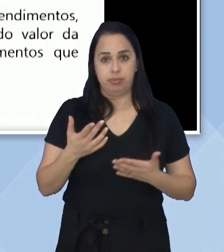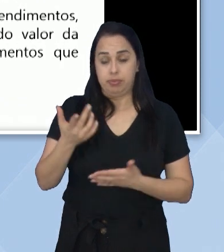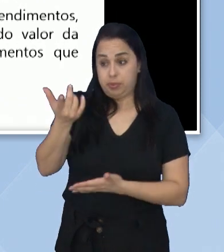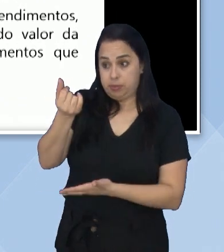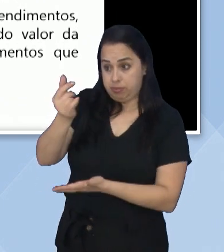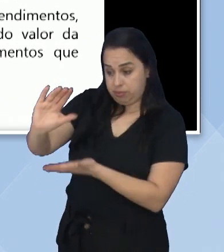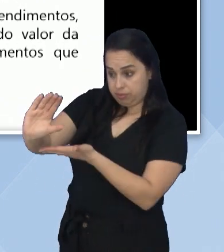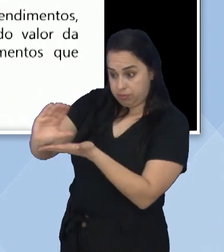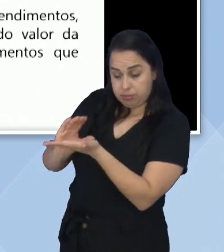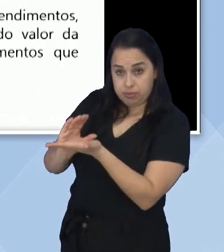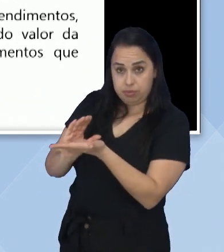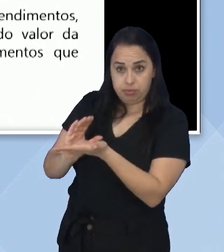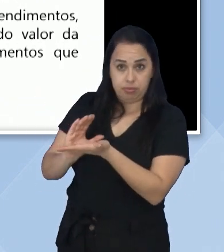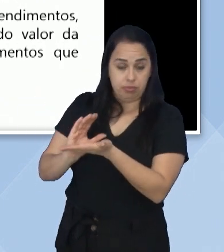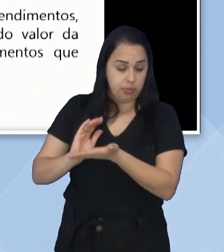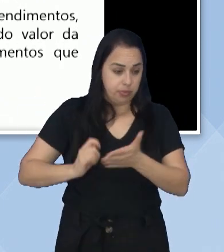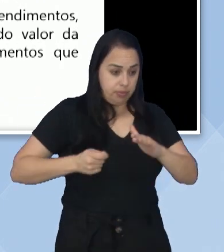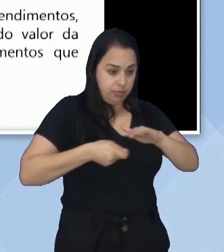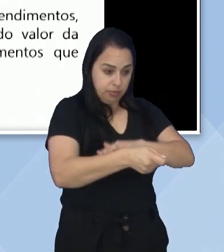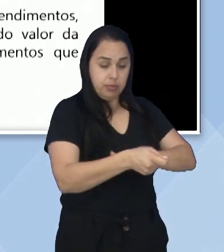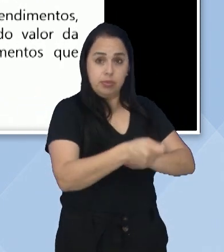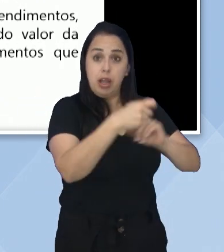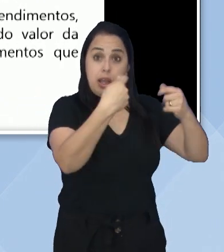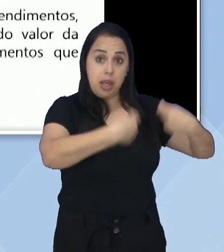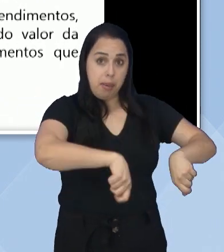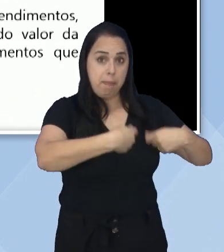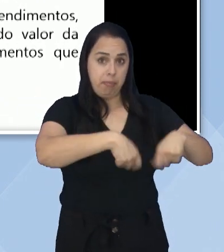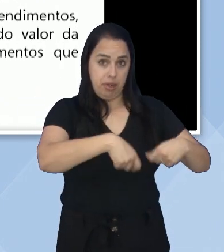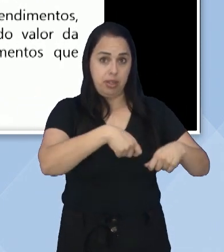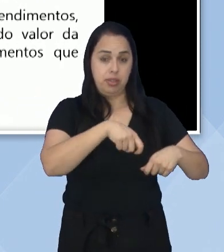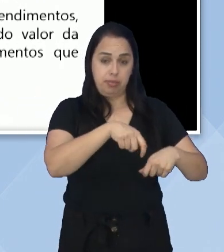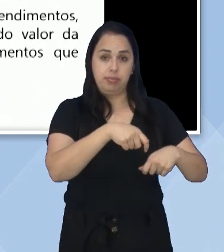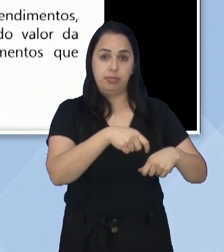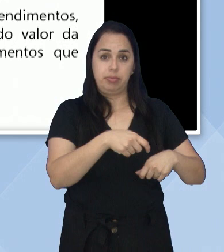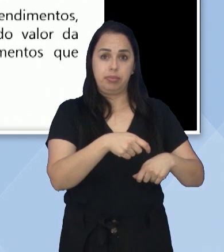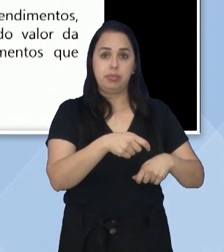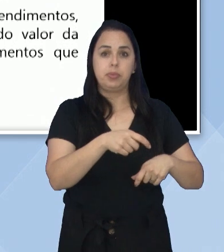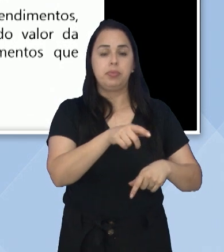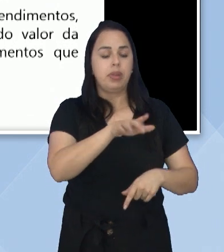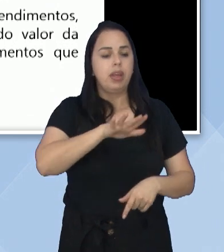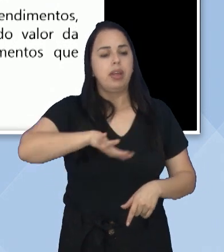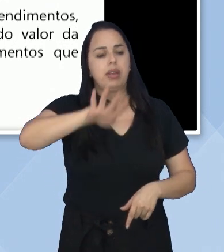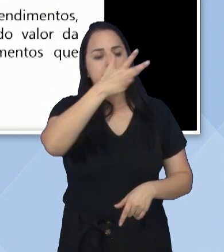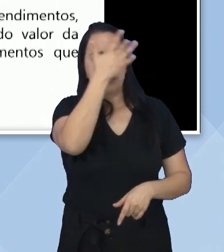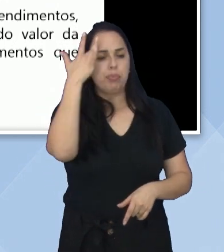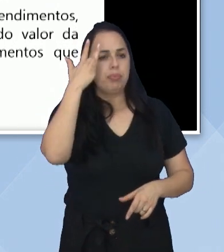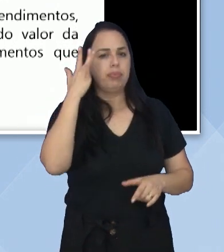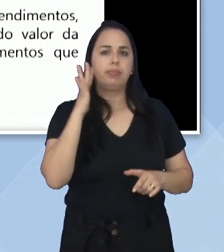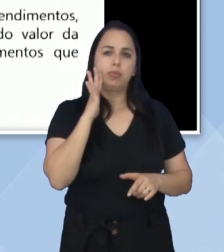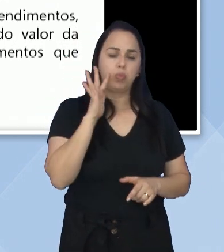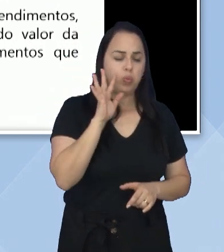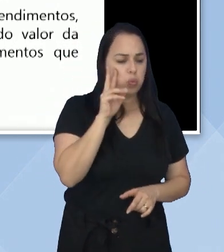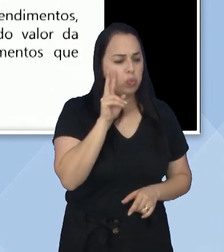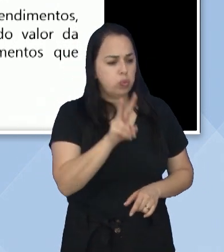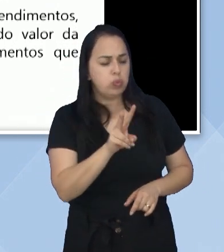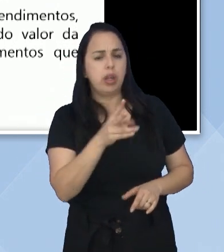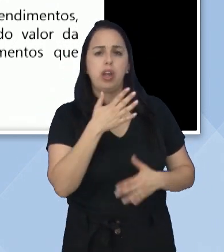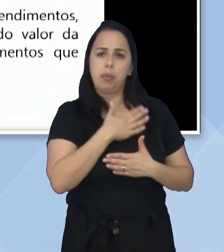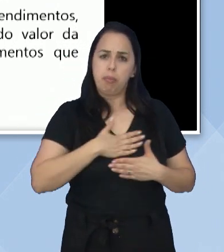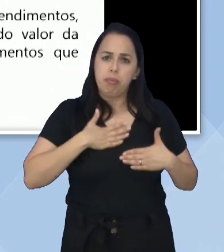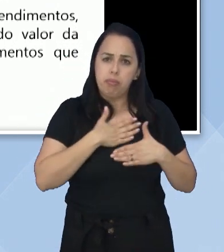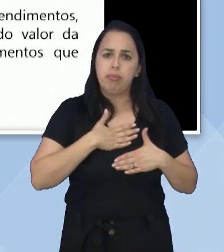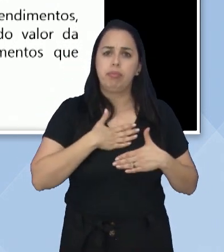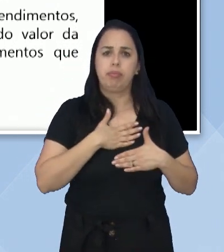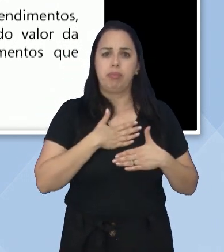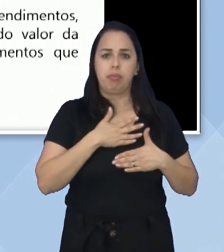ortogonerosa investe no local que realmente precisa criar algum atrativo que o mercado se interessa para aquele local que gere um novo recurso que vai pro fundo